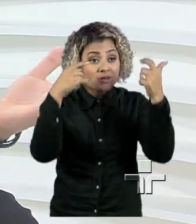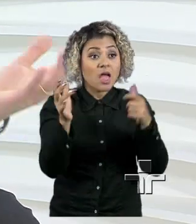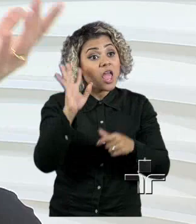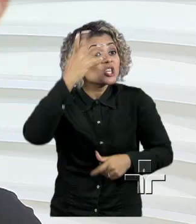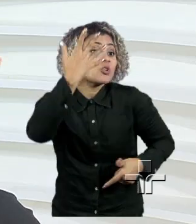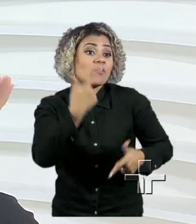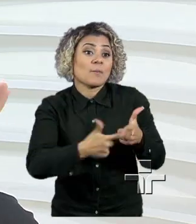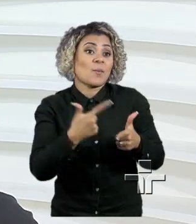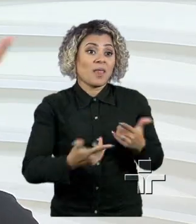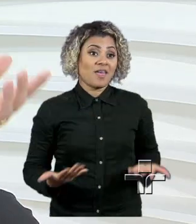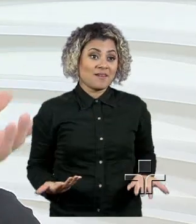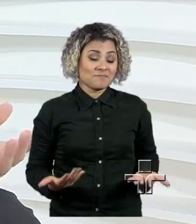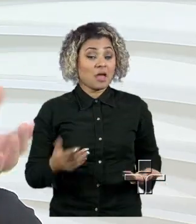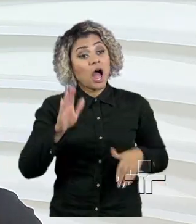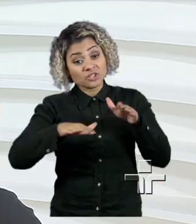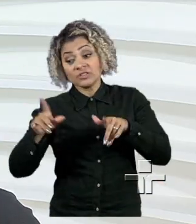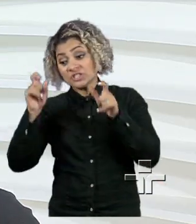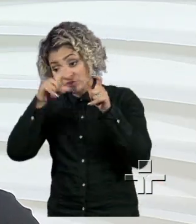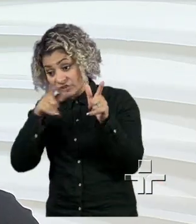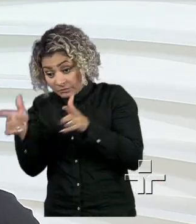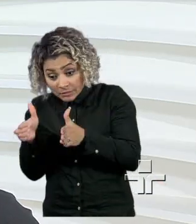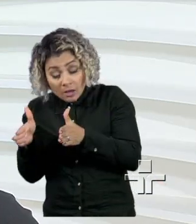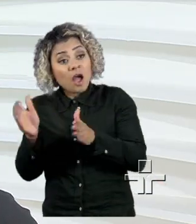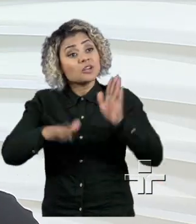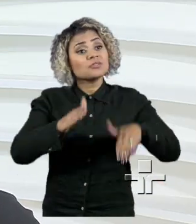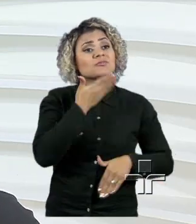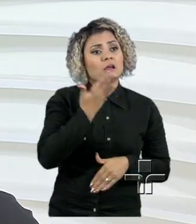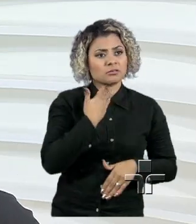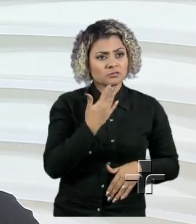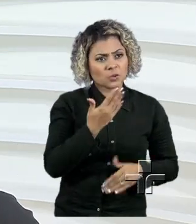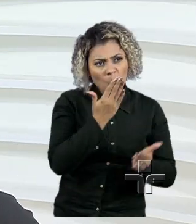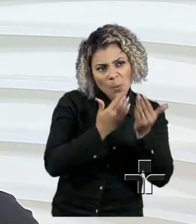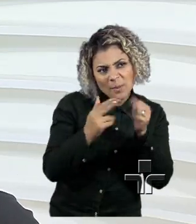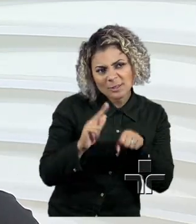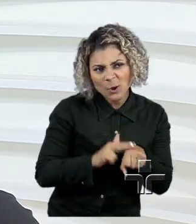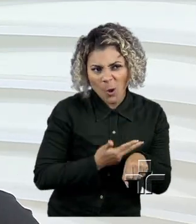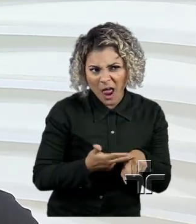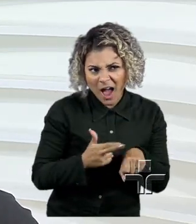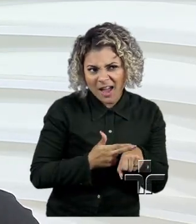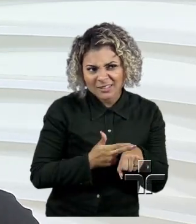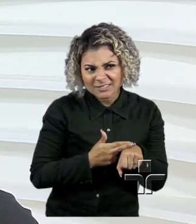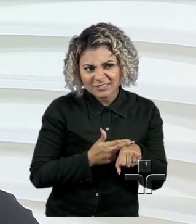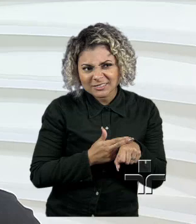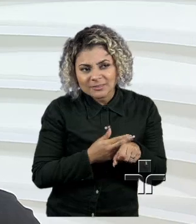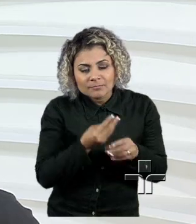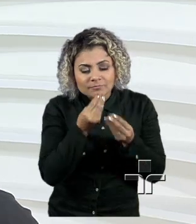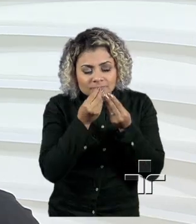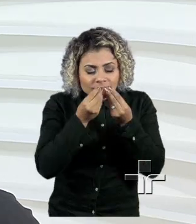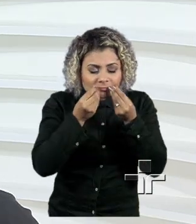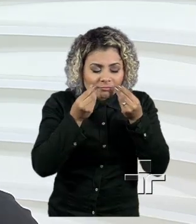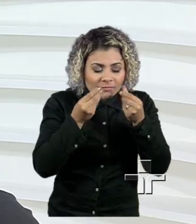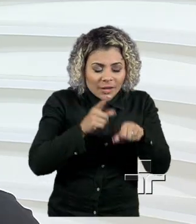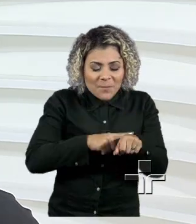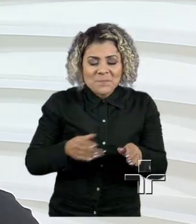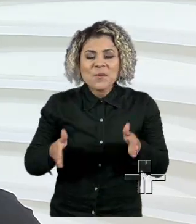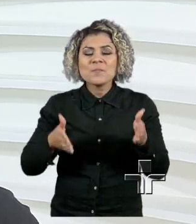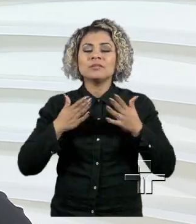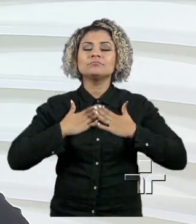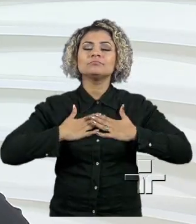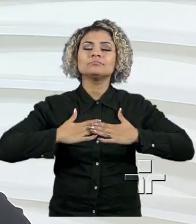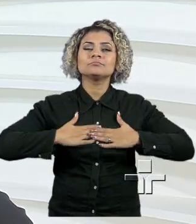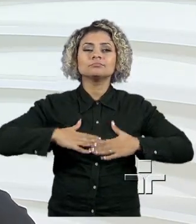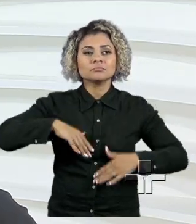claro, tem hora que é mais fácil, hora que é mais difícil. Agora, comer chocolate, né? Colocar um produto delicioso na boca, ter um momento de prazer